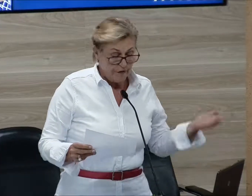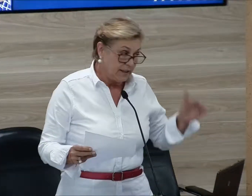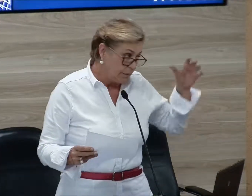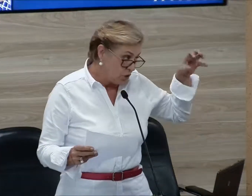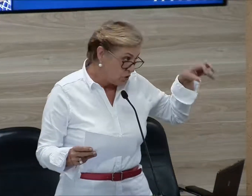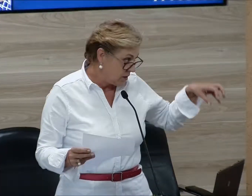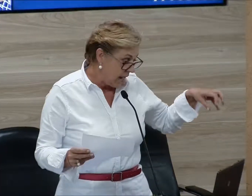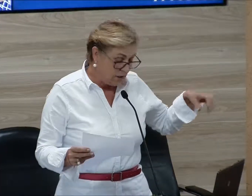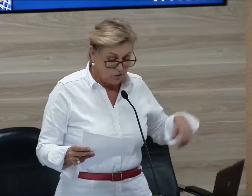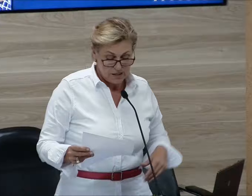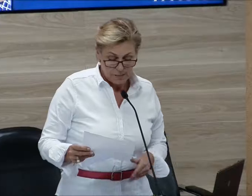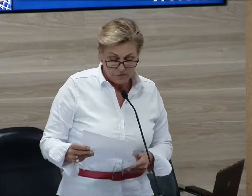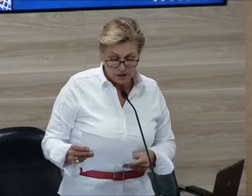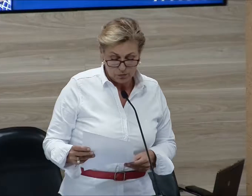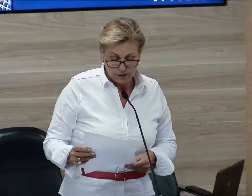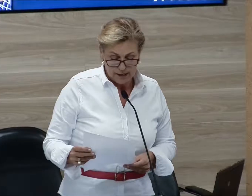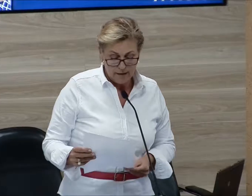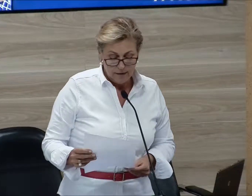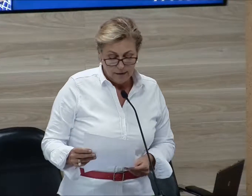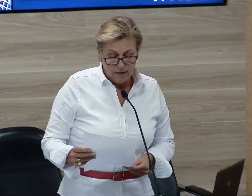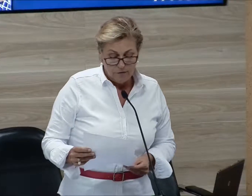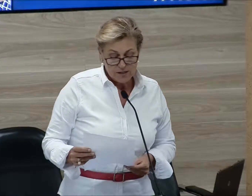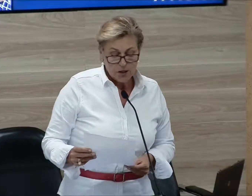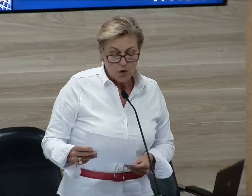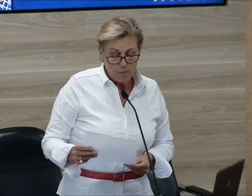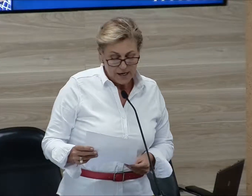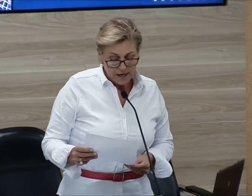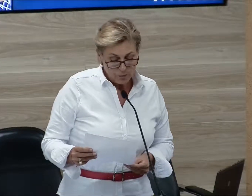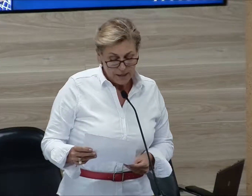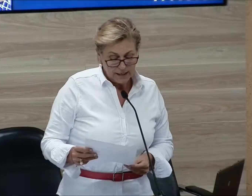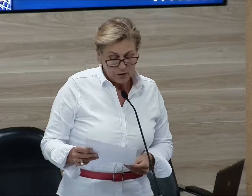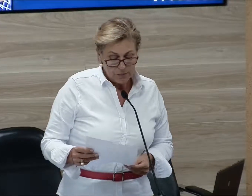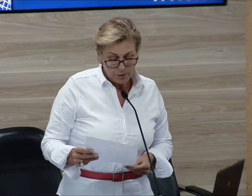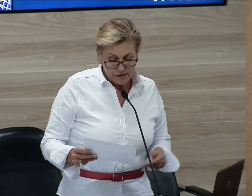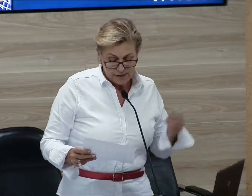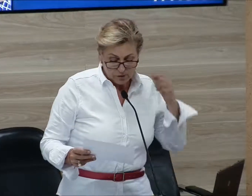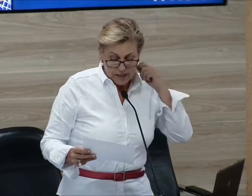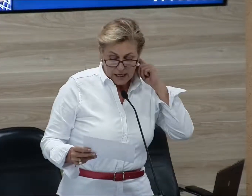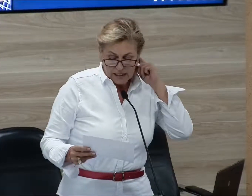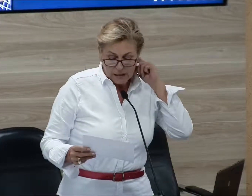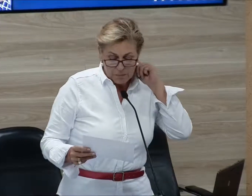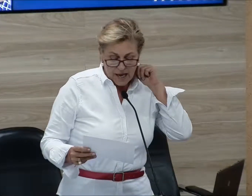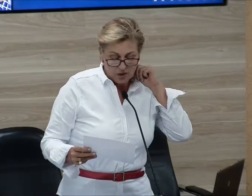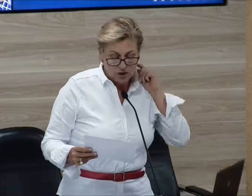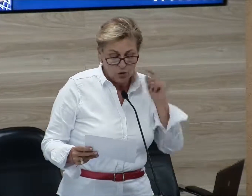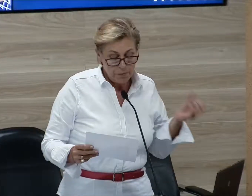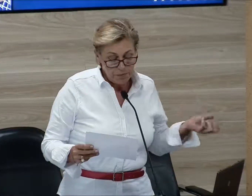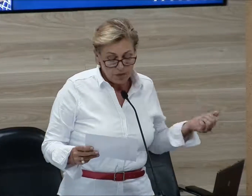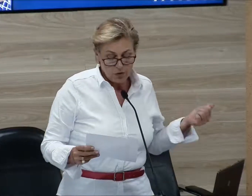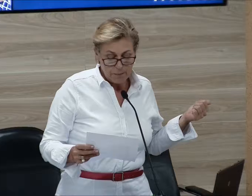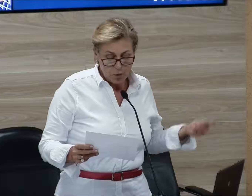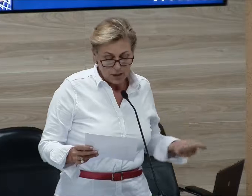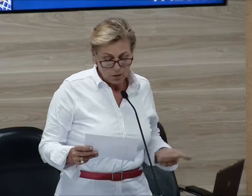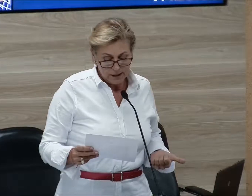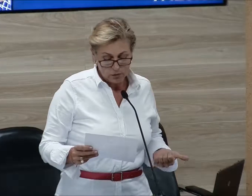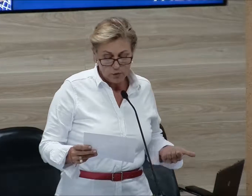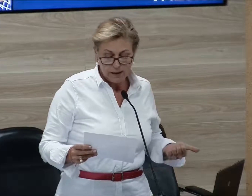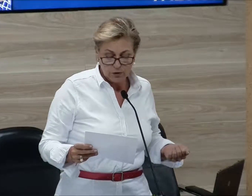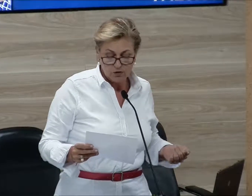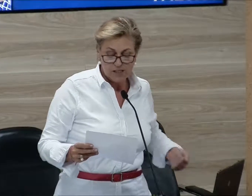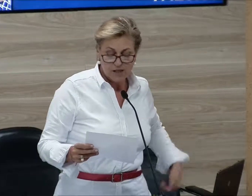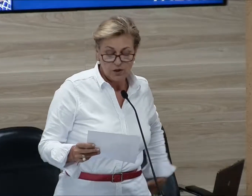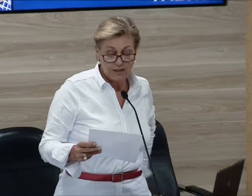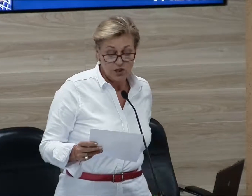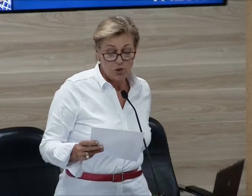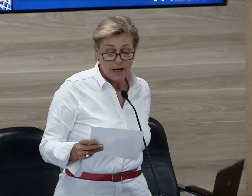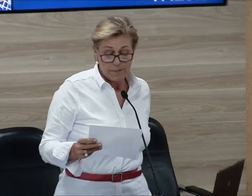foi aprovado pelos técnicos da prefeitura, tá? Fatos que cooperaram para a não aprovação técnica e prática. Entupimento da boca coletora